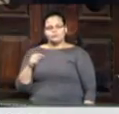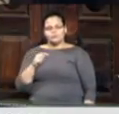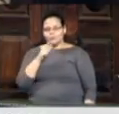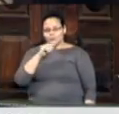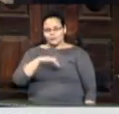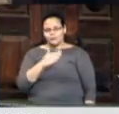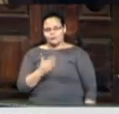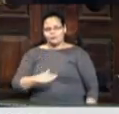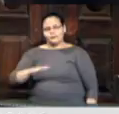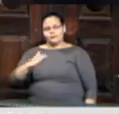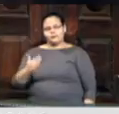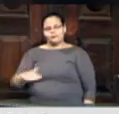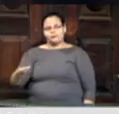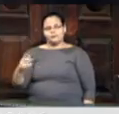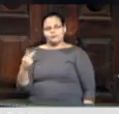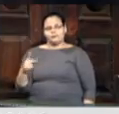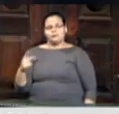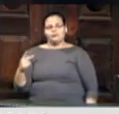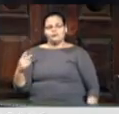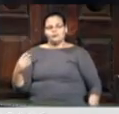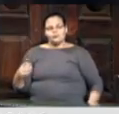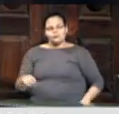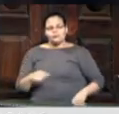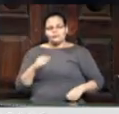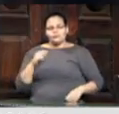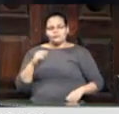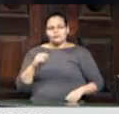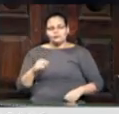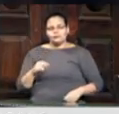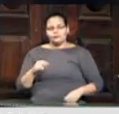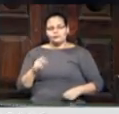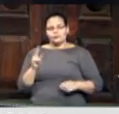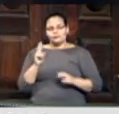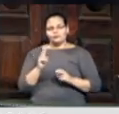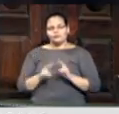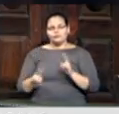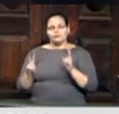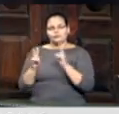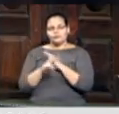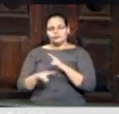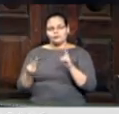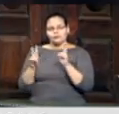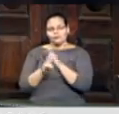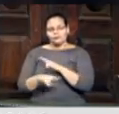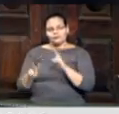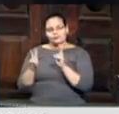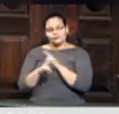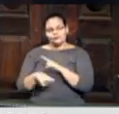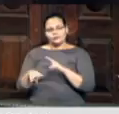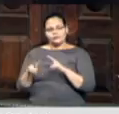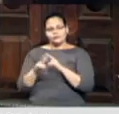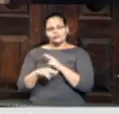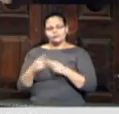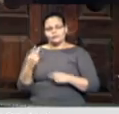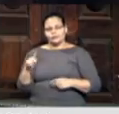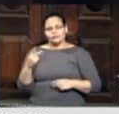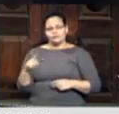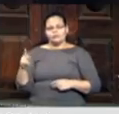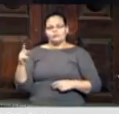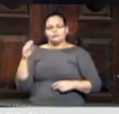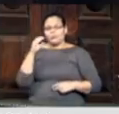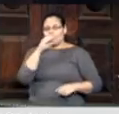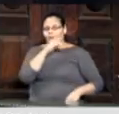oceânicas, teus seios encantadores, o ventre abrasador, com o teu